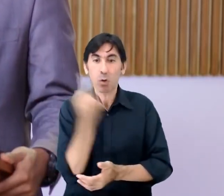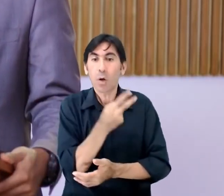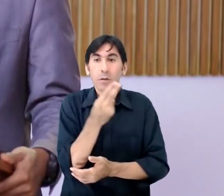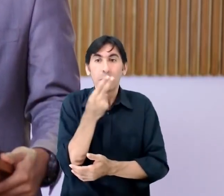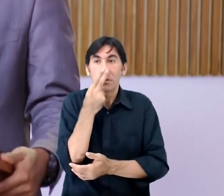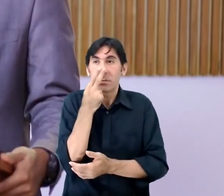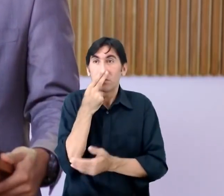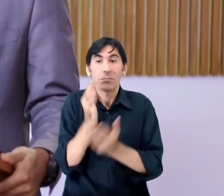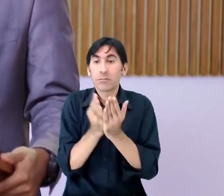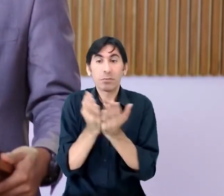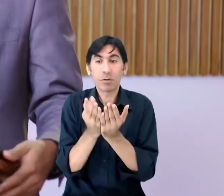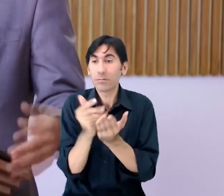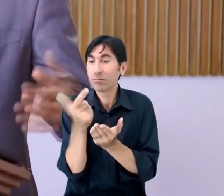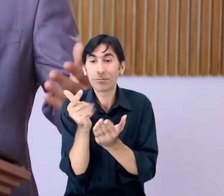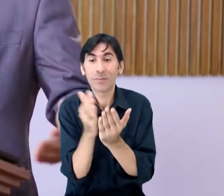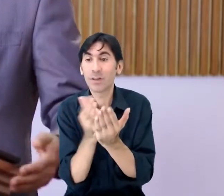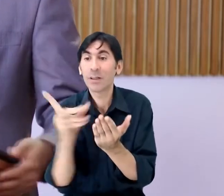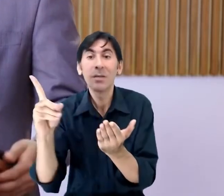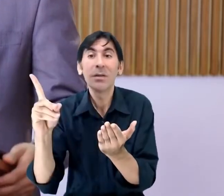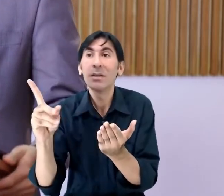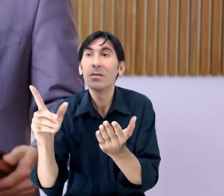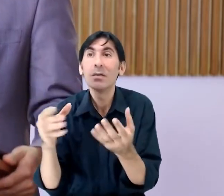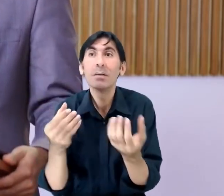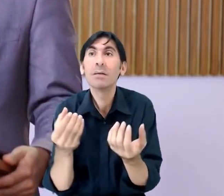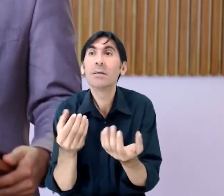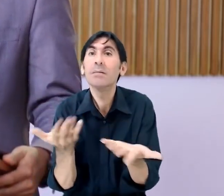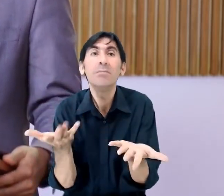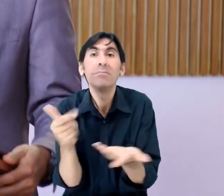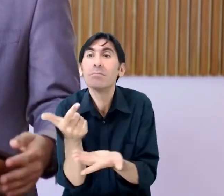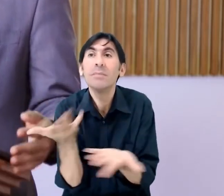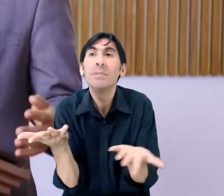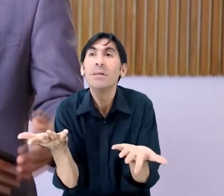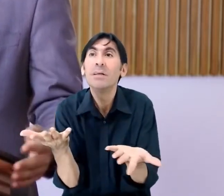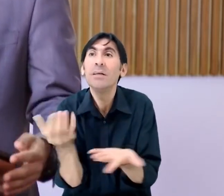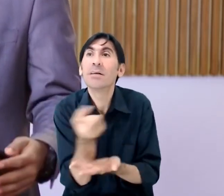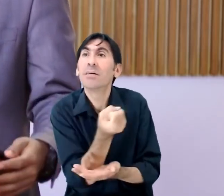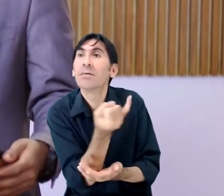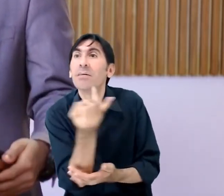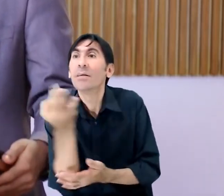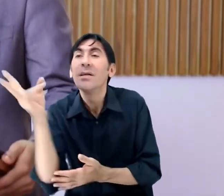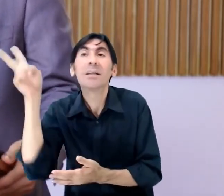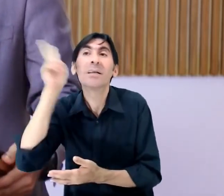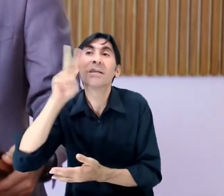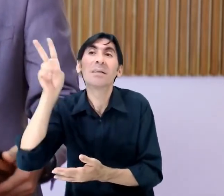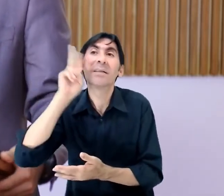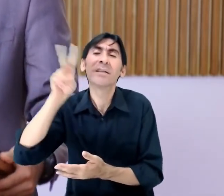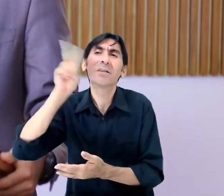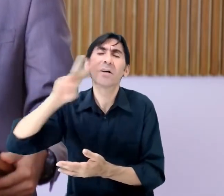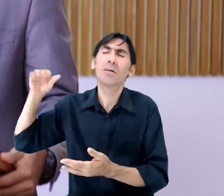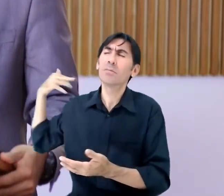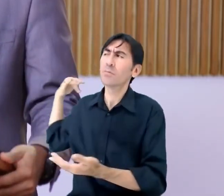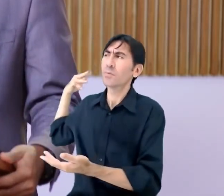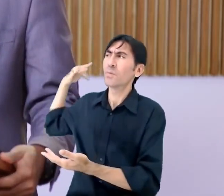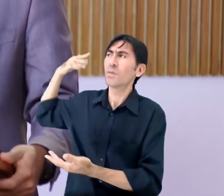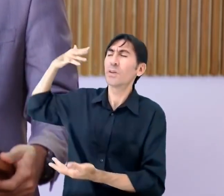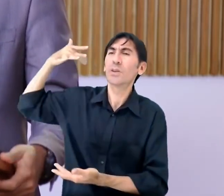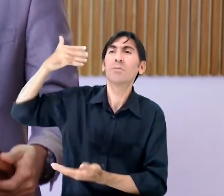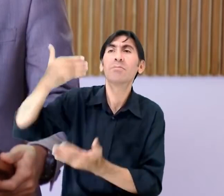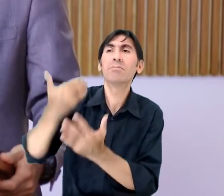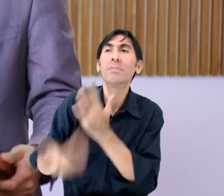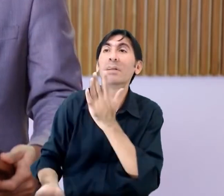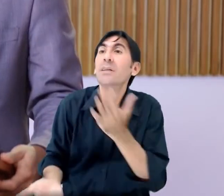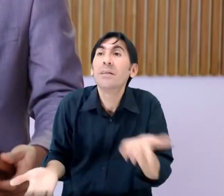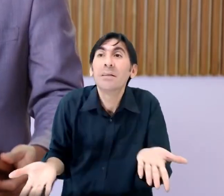Bíblia? Quantas histórias teríamos perdido ao longo dos anos? Não é